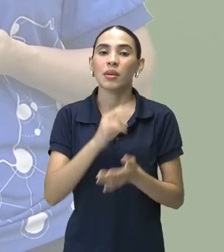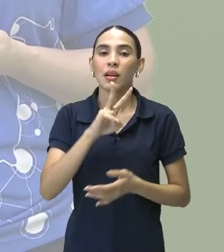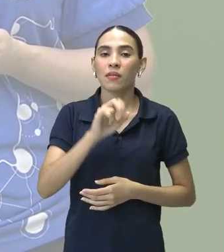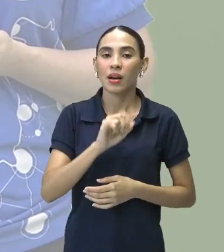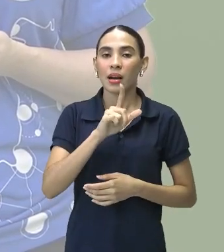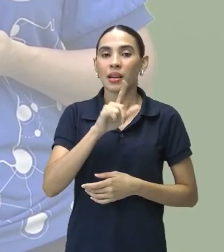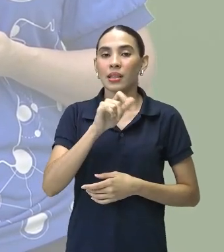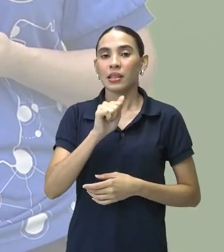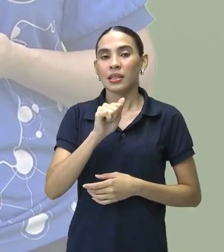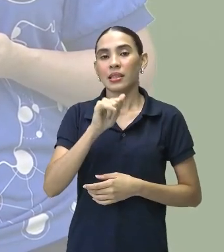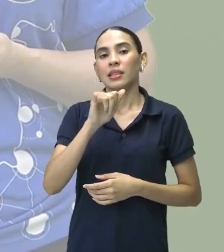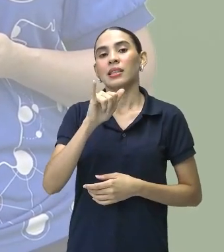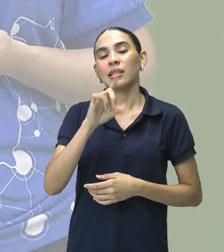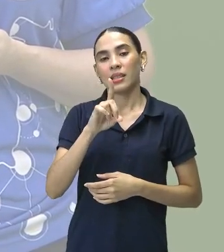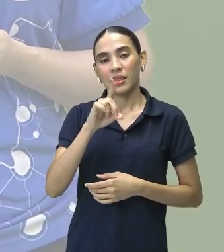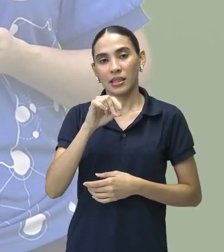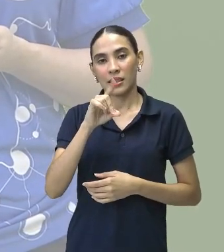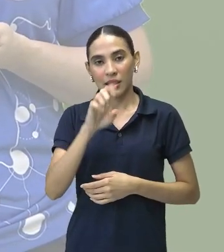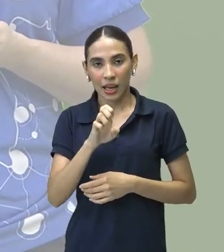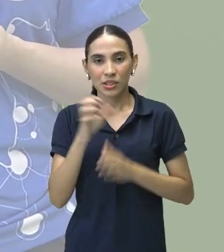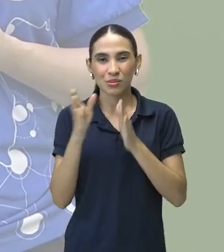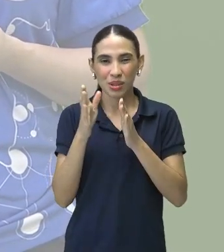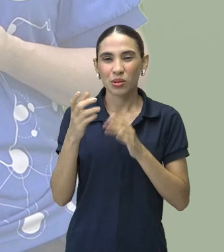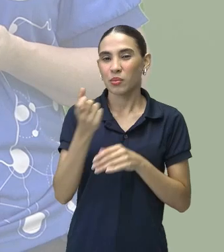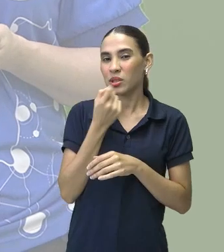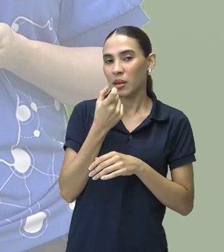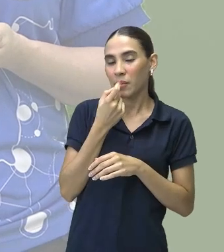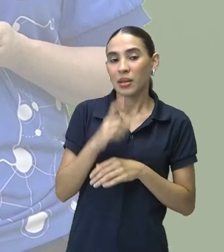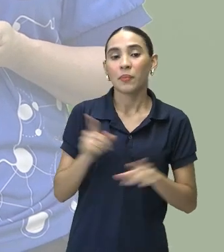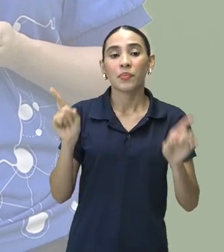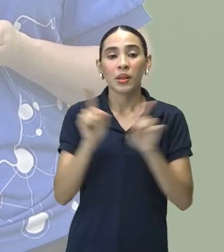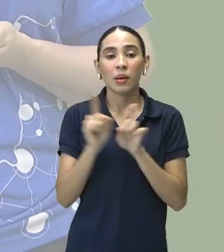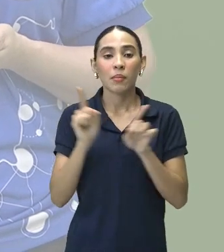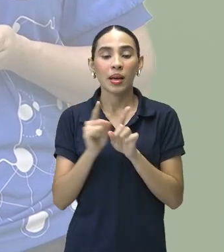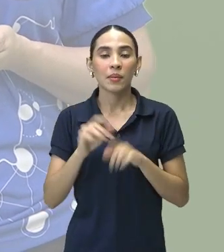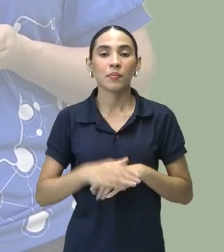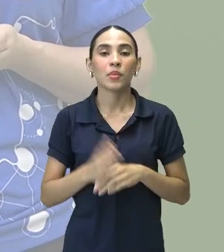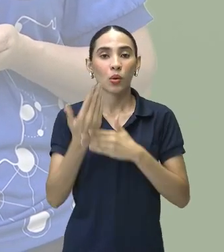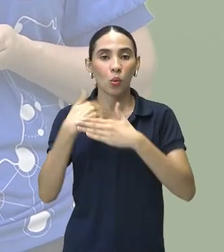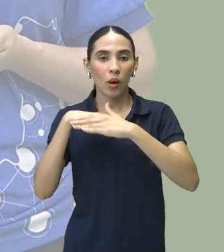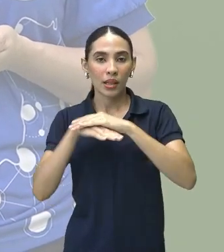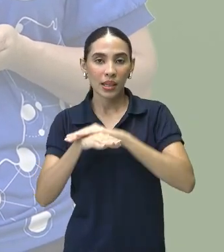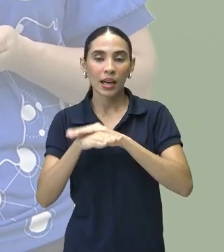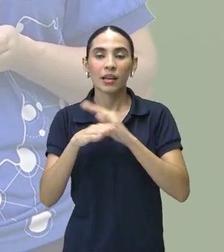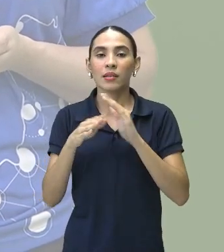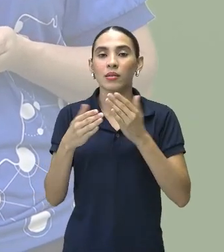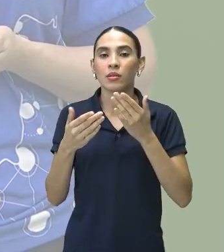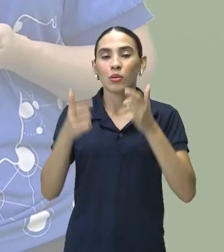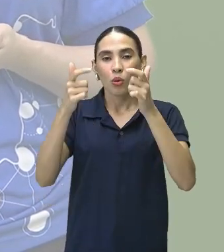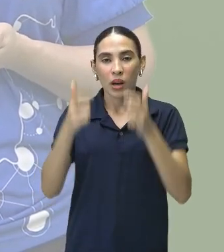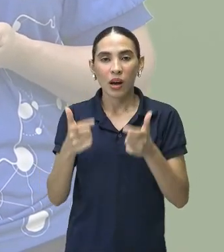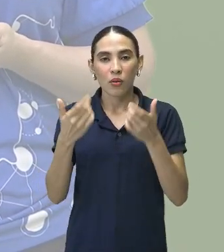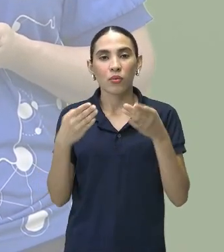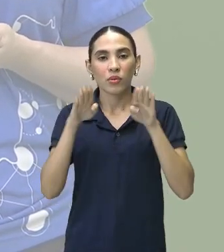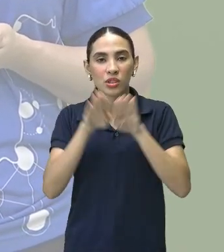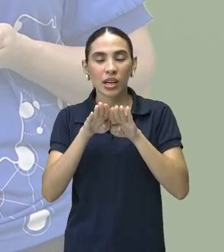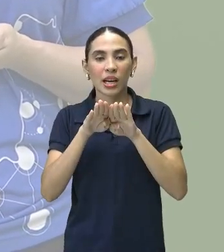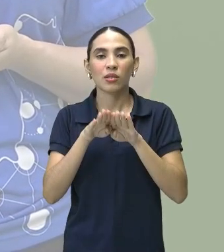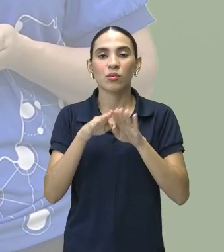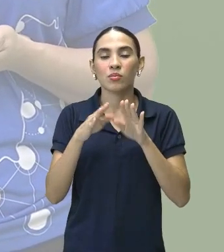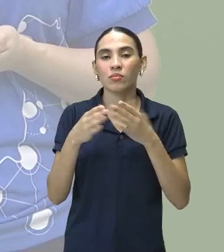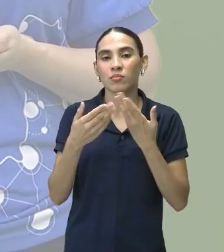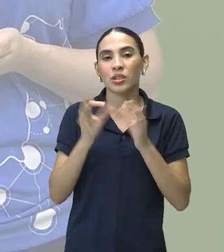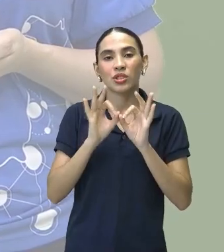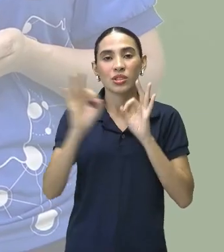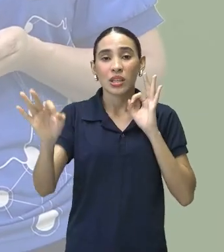do medicamento em casa. Além de, é claro, né, conservar ele em ambiente fechado, longe da umidade